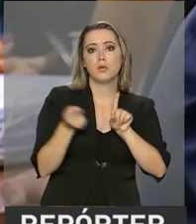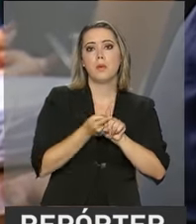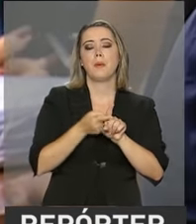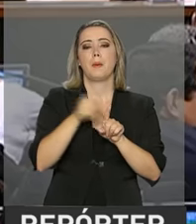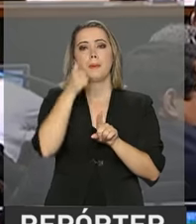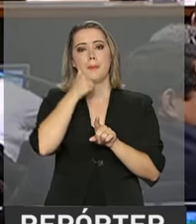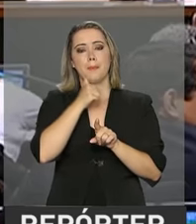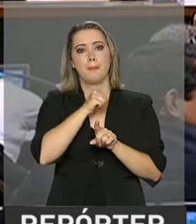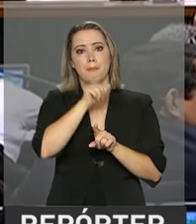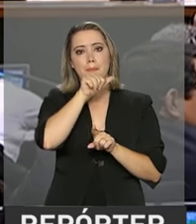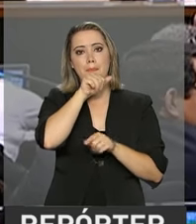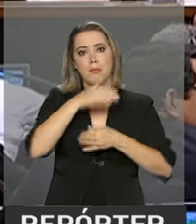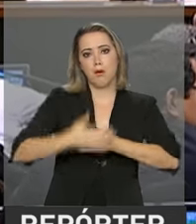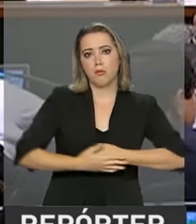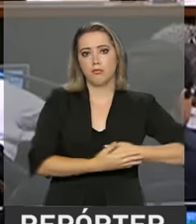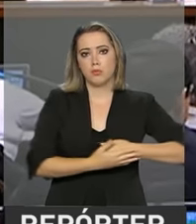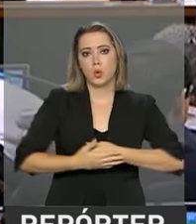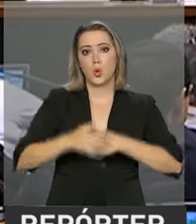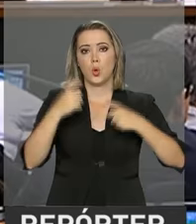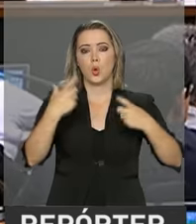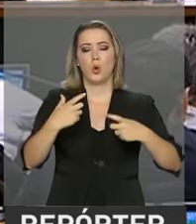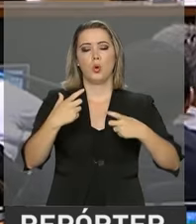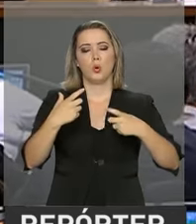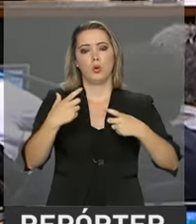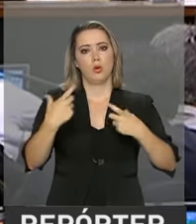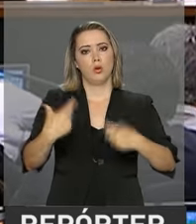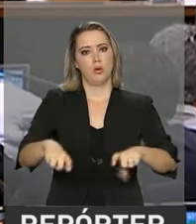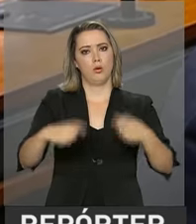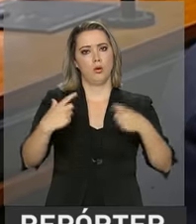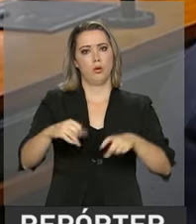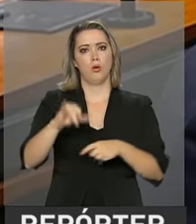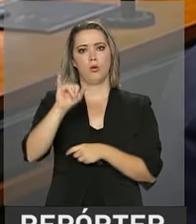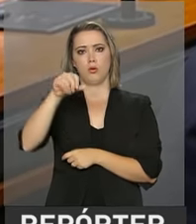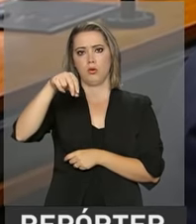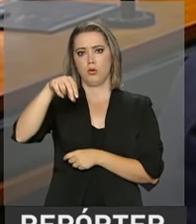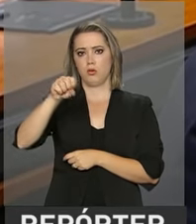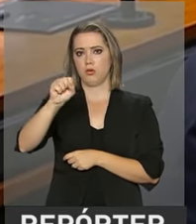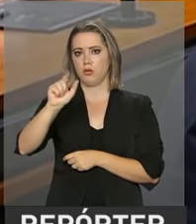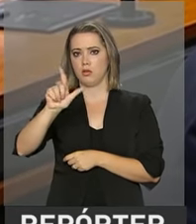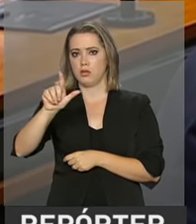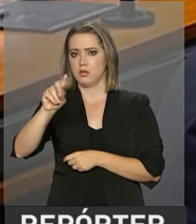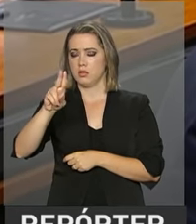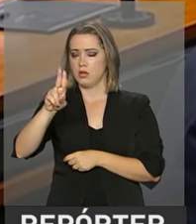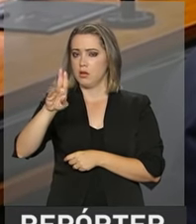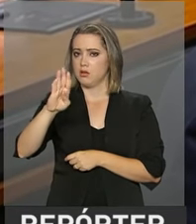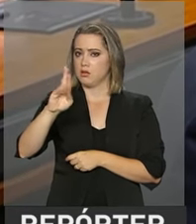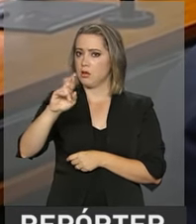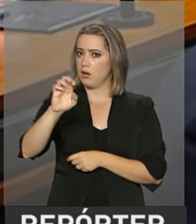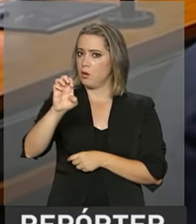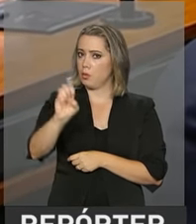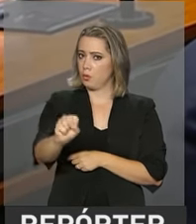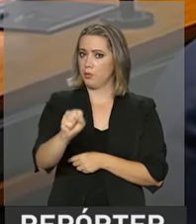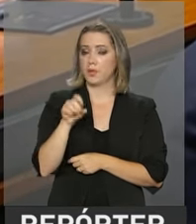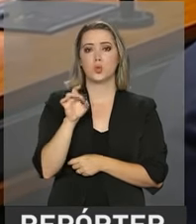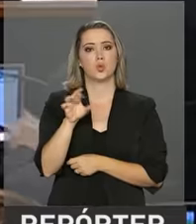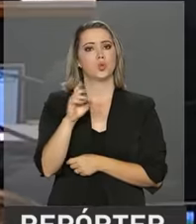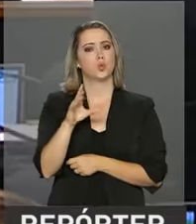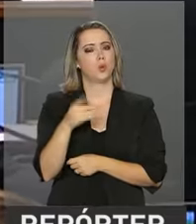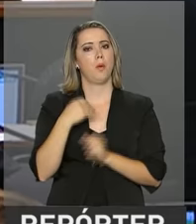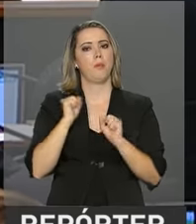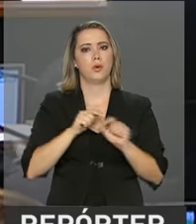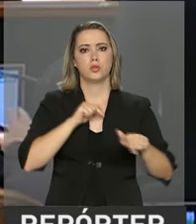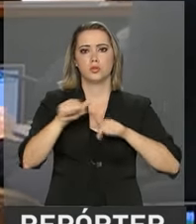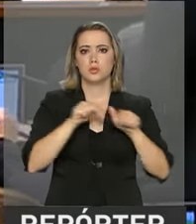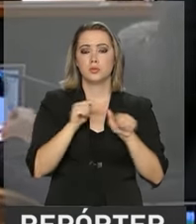que amamentam em locais insalubres de acordo com o texto ela só poderão continuar trabalhando com a apresentação